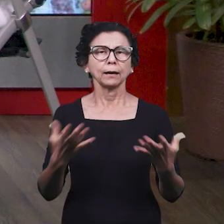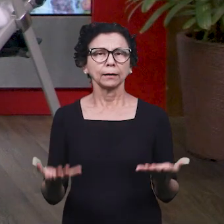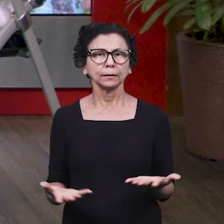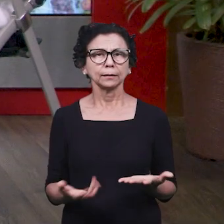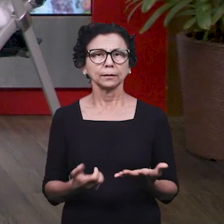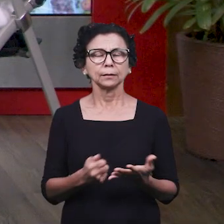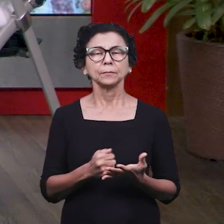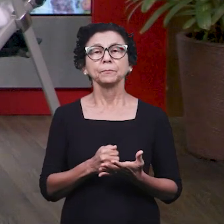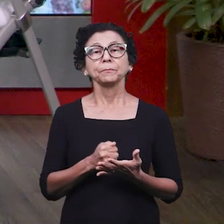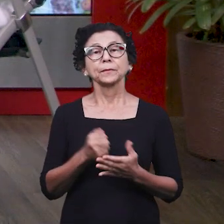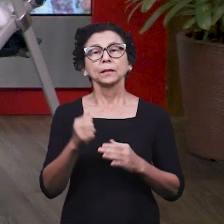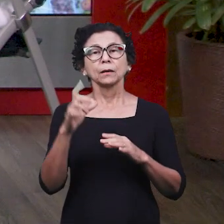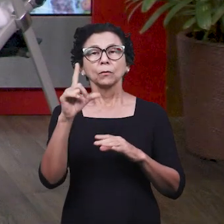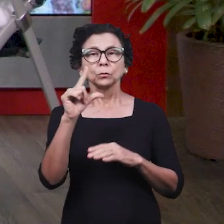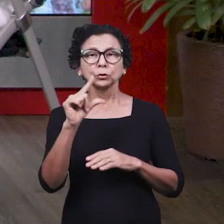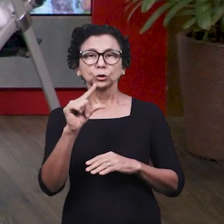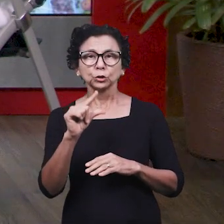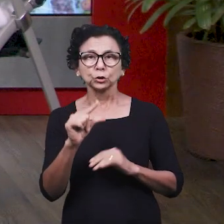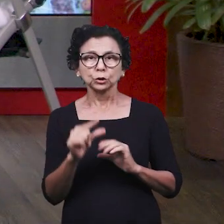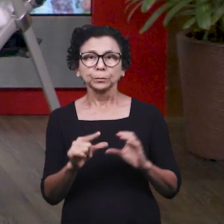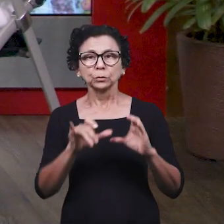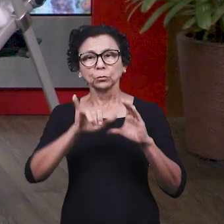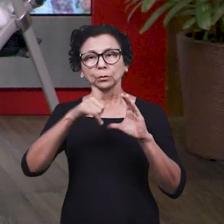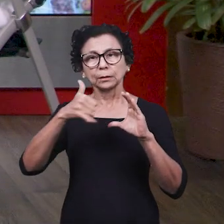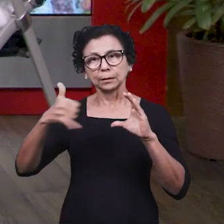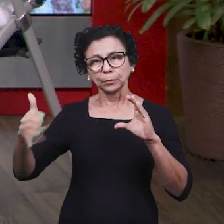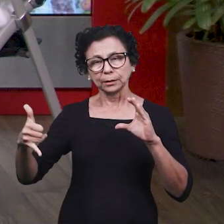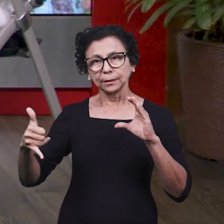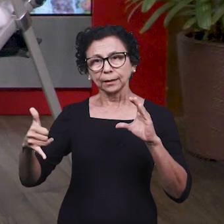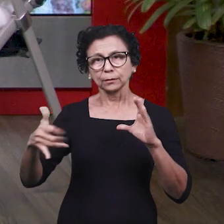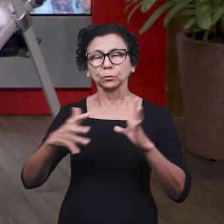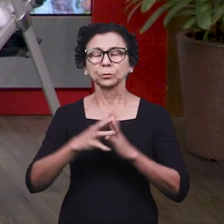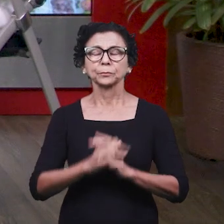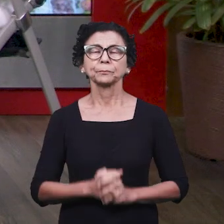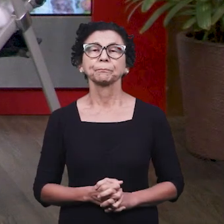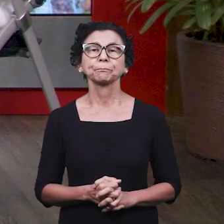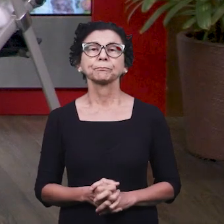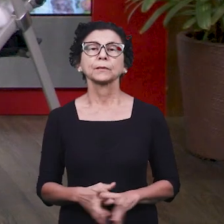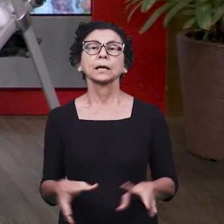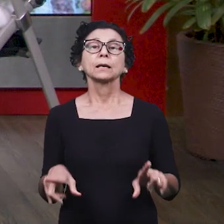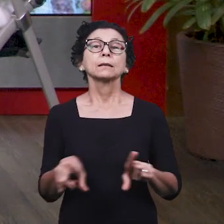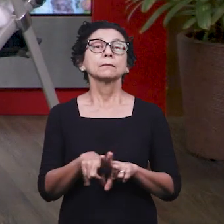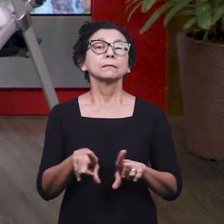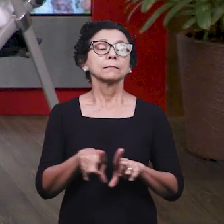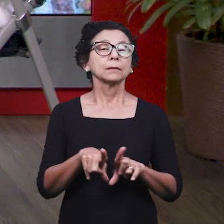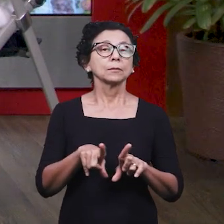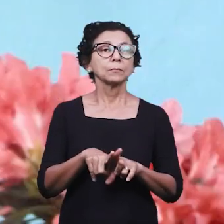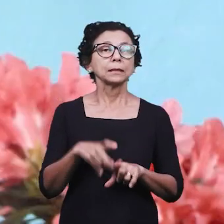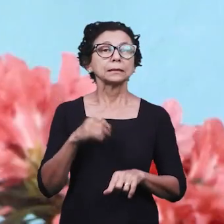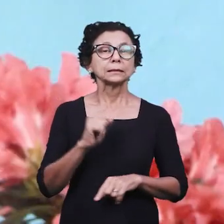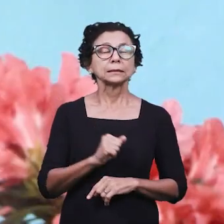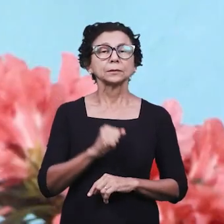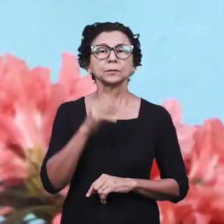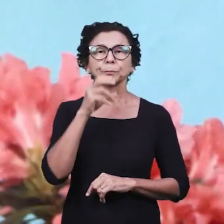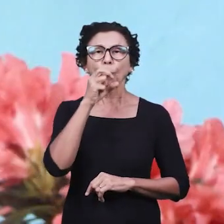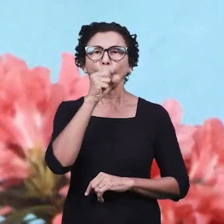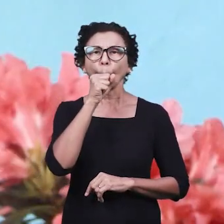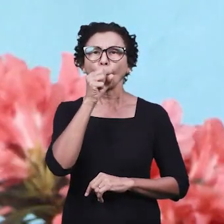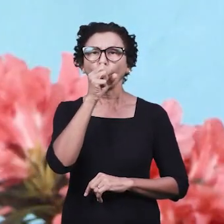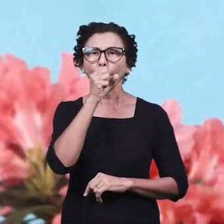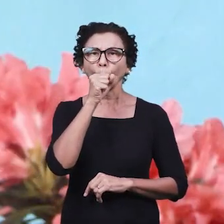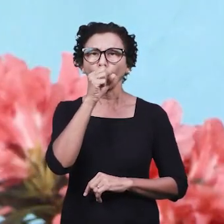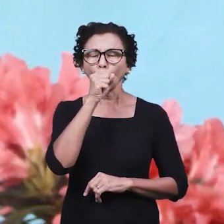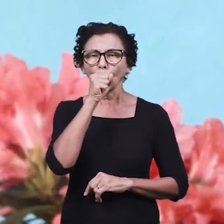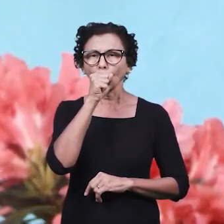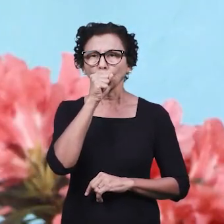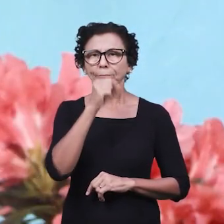vou reduzir a absorção do carboidrato no meu organismo. Da mesma forma que ao invés de eu consumir uma laranja ou uma melancia